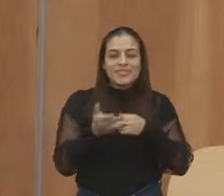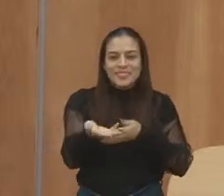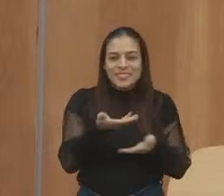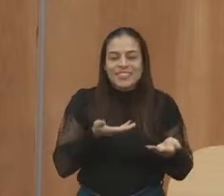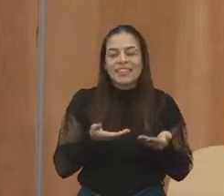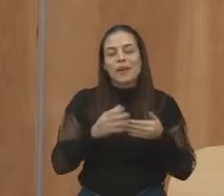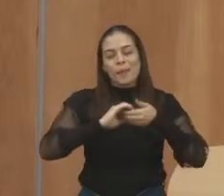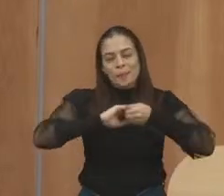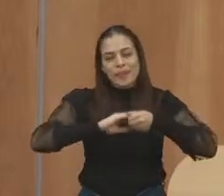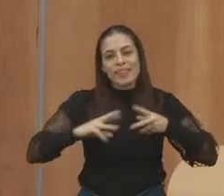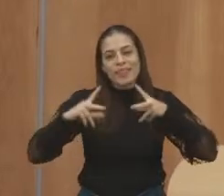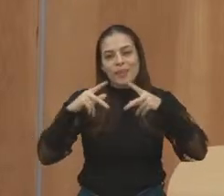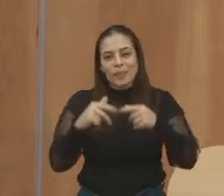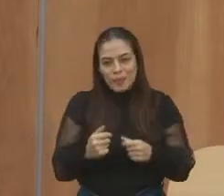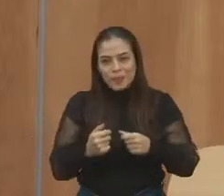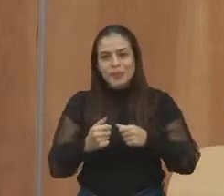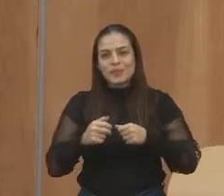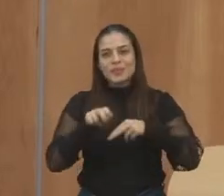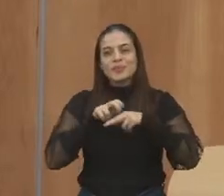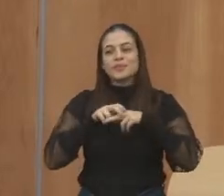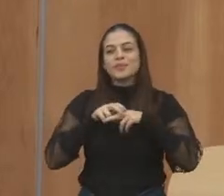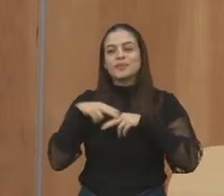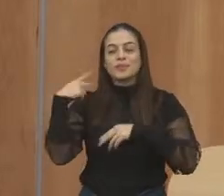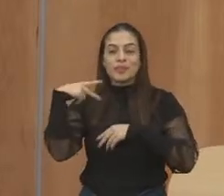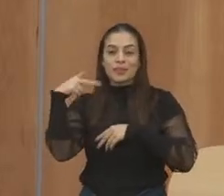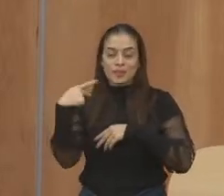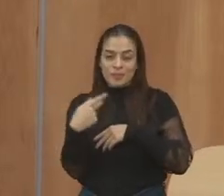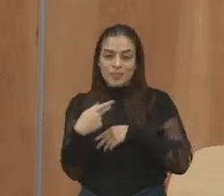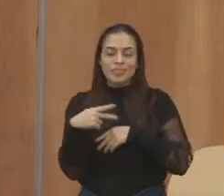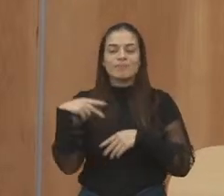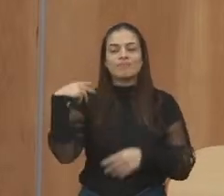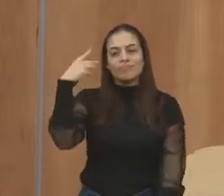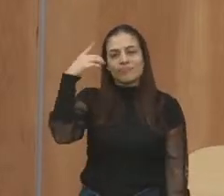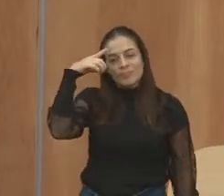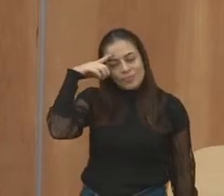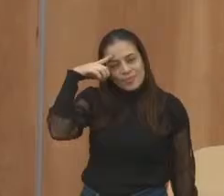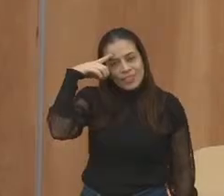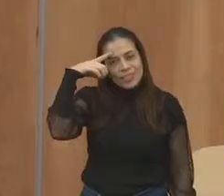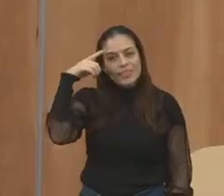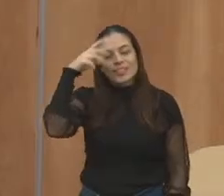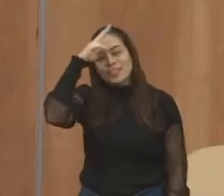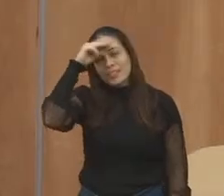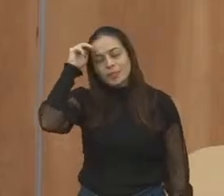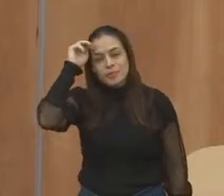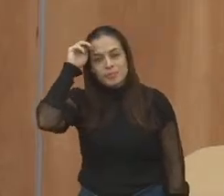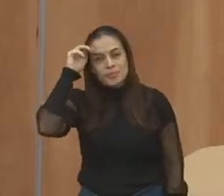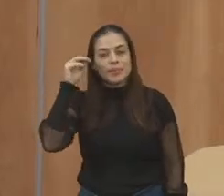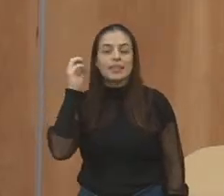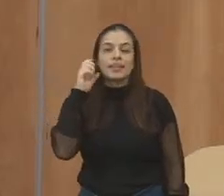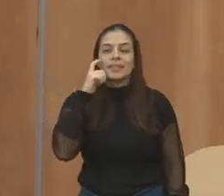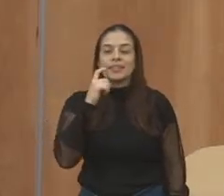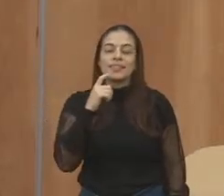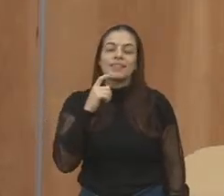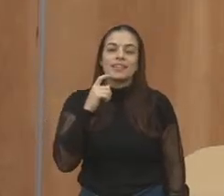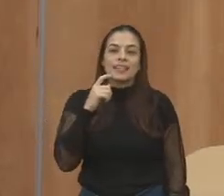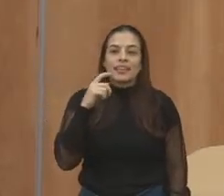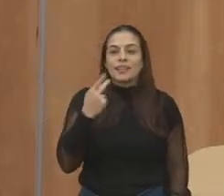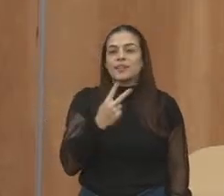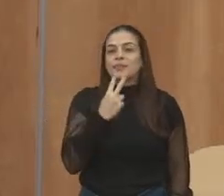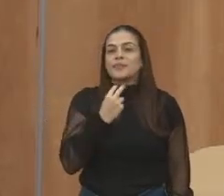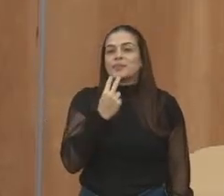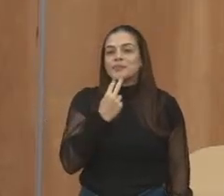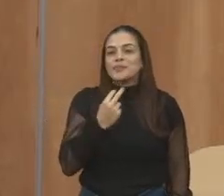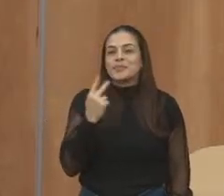demais membros dessa casa, vereador Daniel Mariano, Maria Amélia, Gabriel Belém, Valmir do Meia Lua, Hernani e Luiz